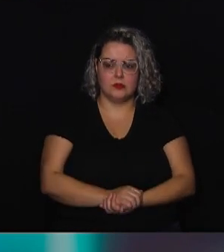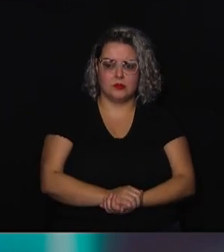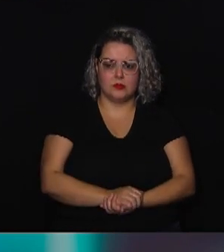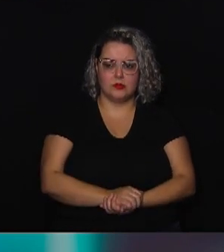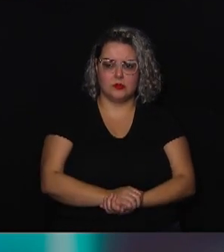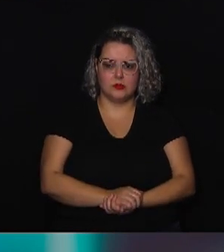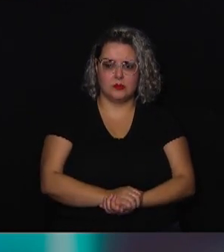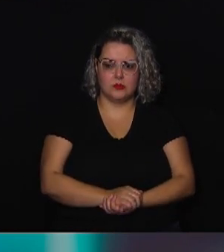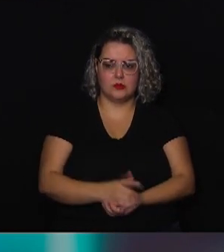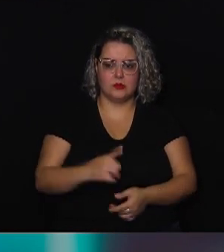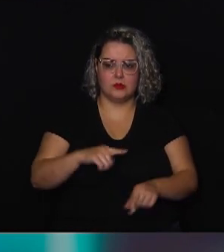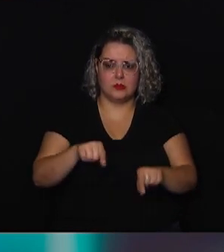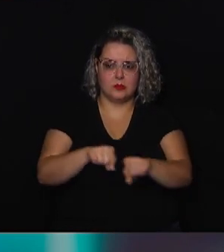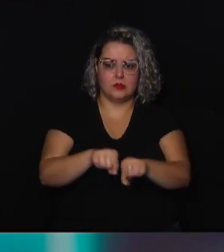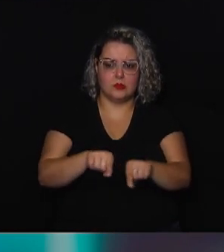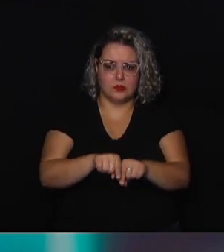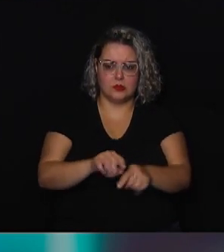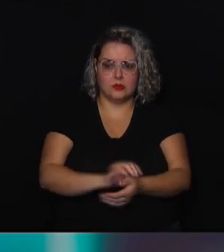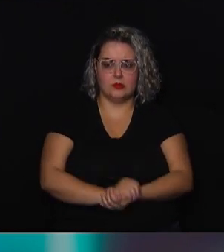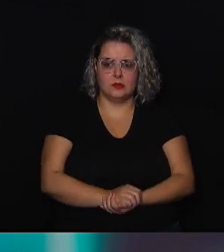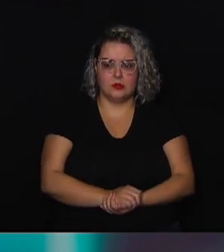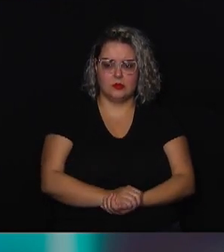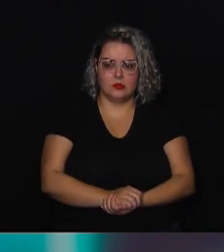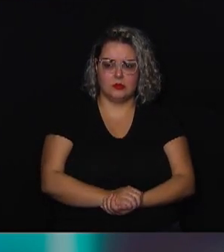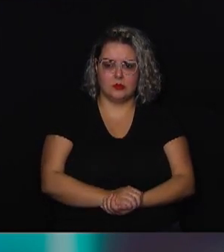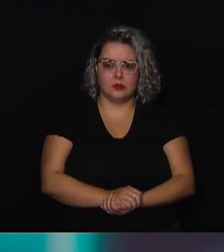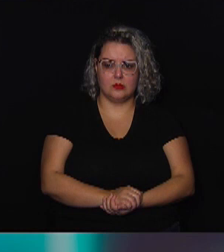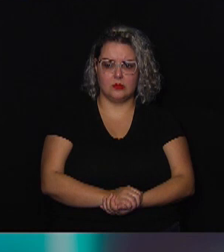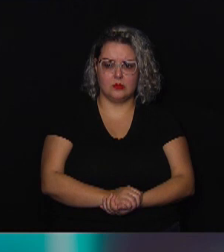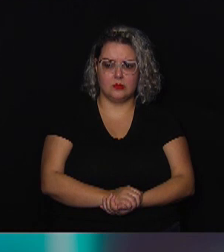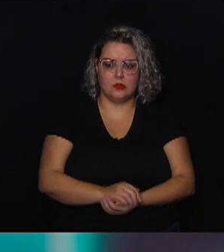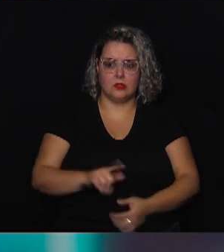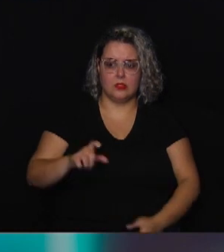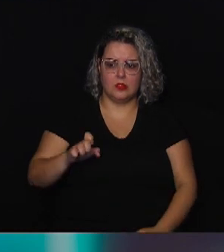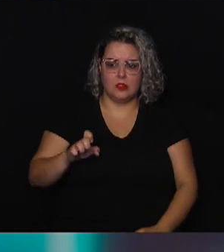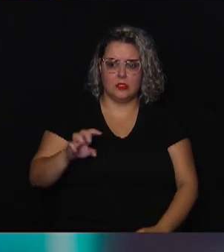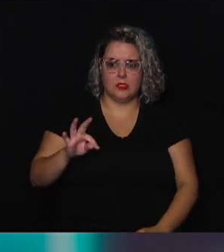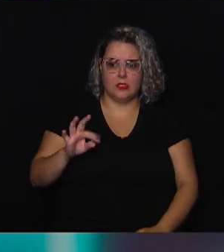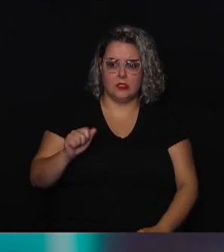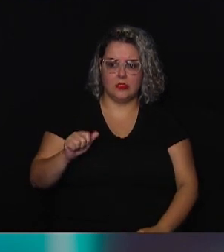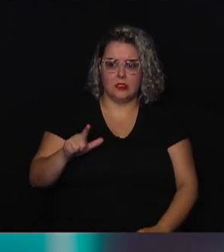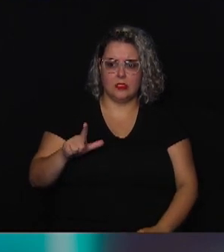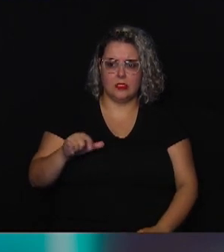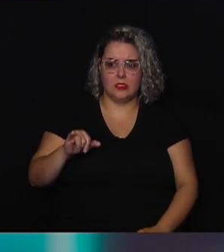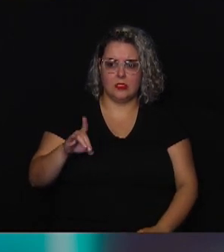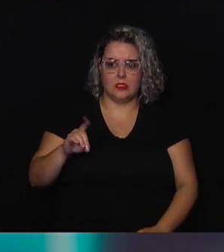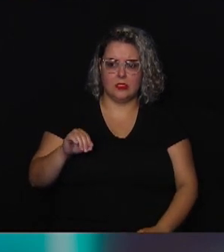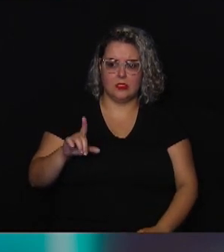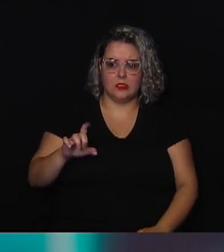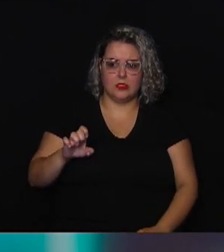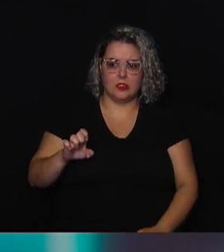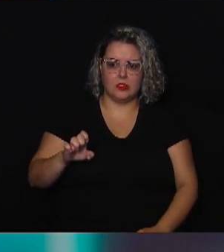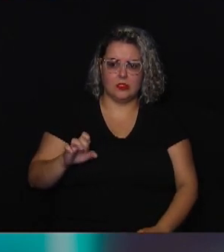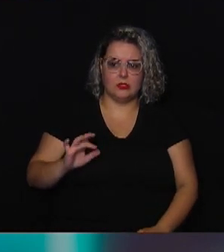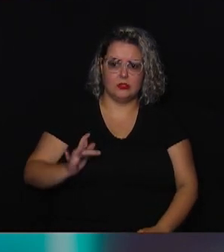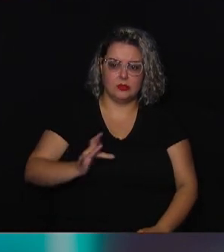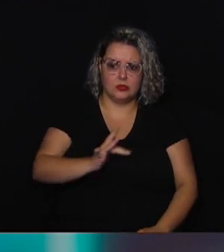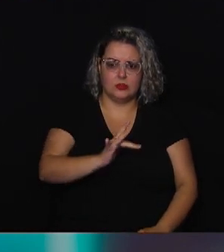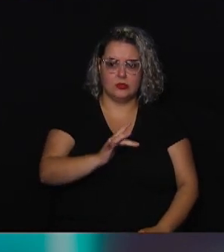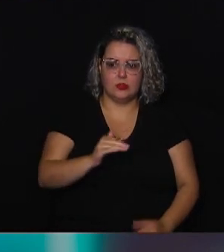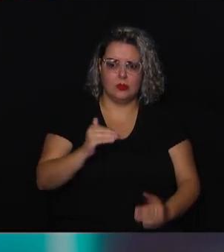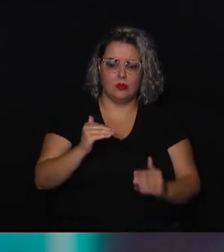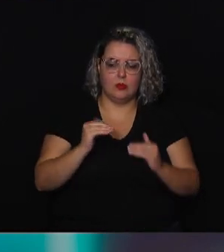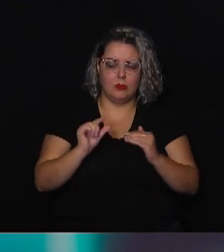Temos também aqui coeficiente de letalidade por dengue, né, que ficou um pouquinho acima da nossa meta,